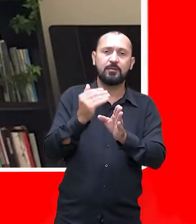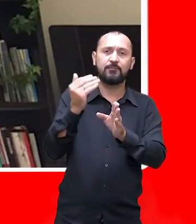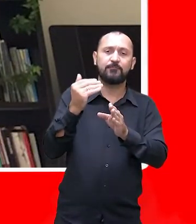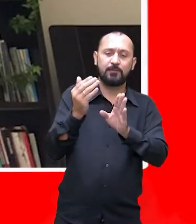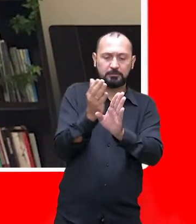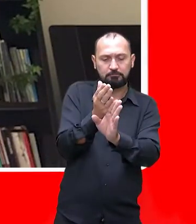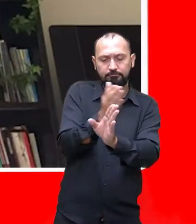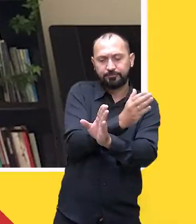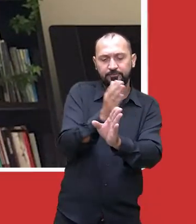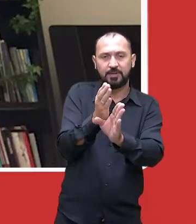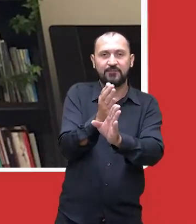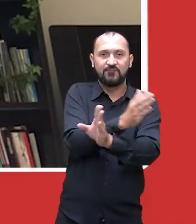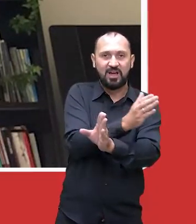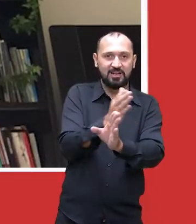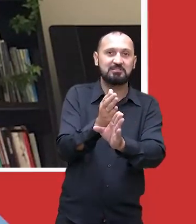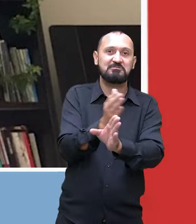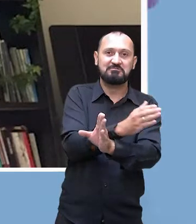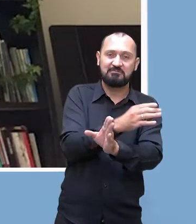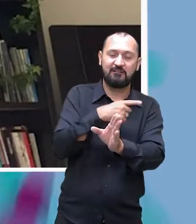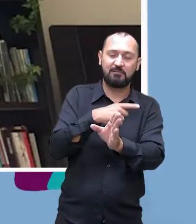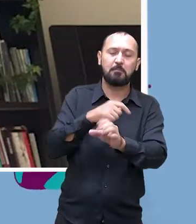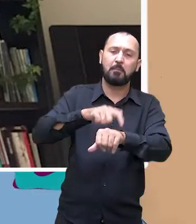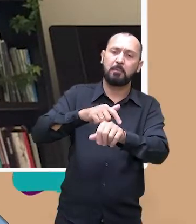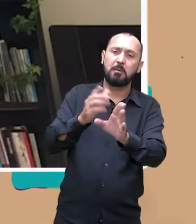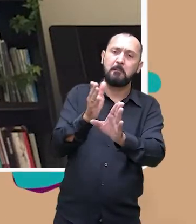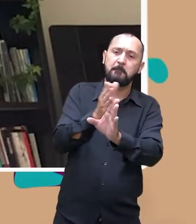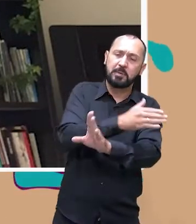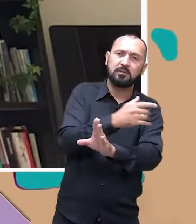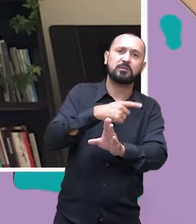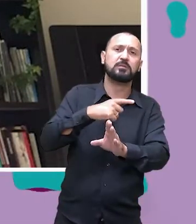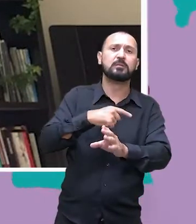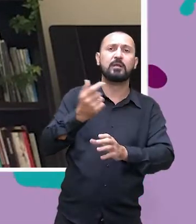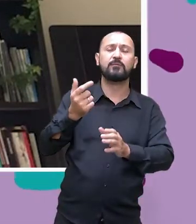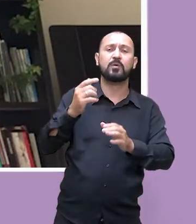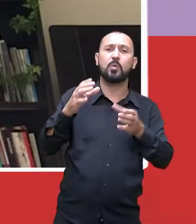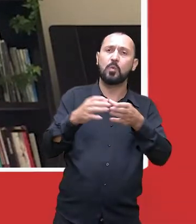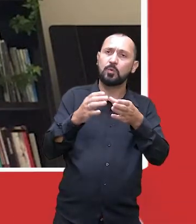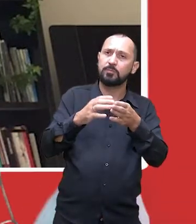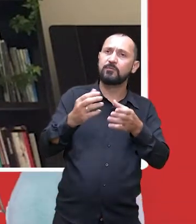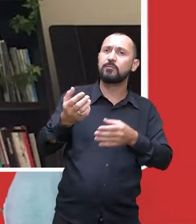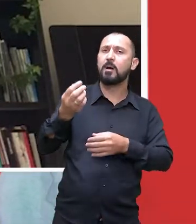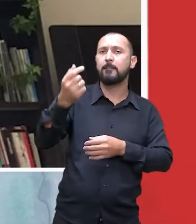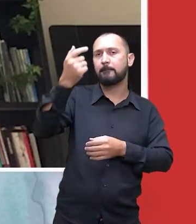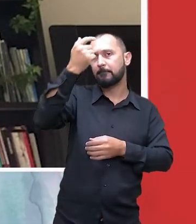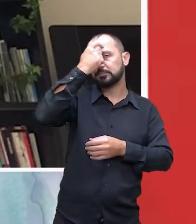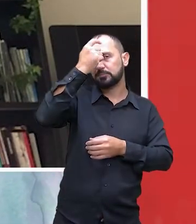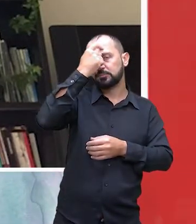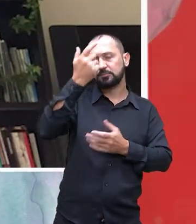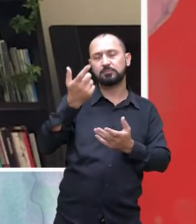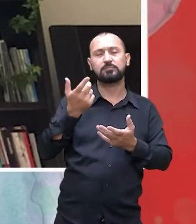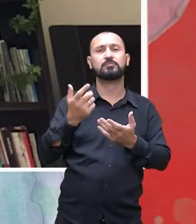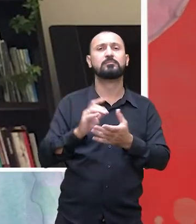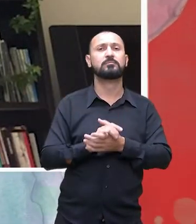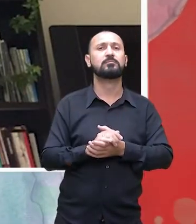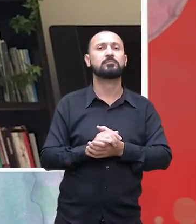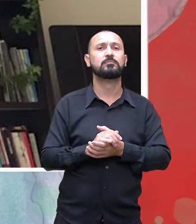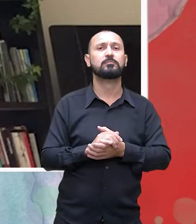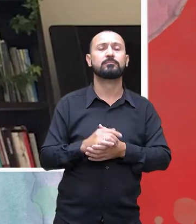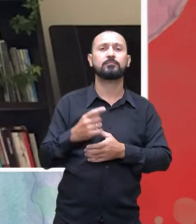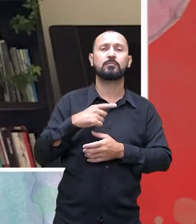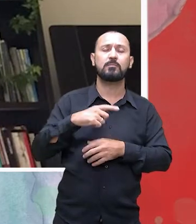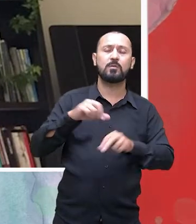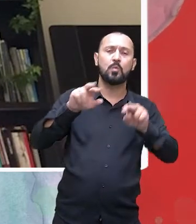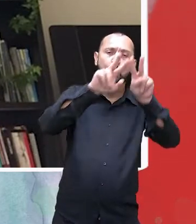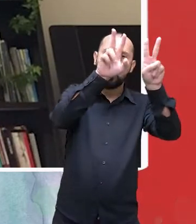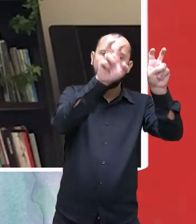da companhia. Acho que foi um momento de uma certa maturidade da companhia, onde a companhia